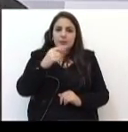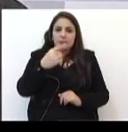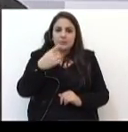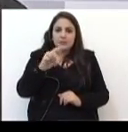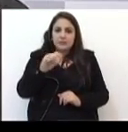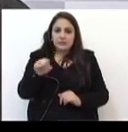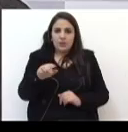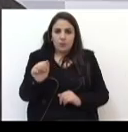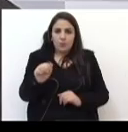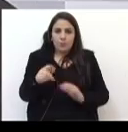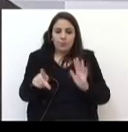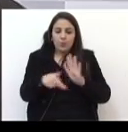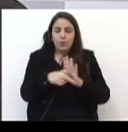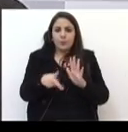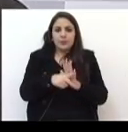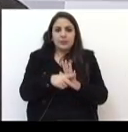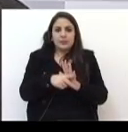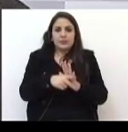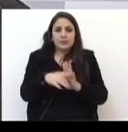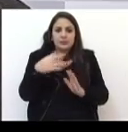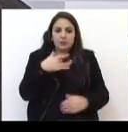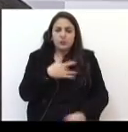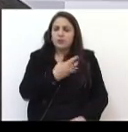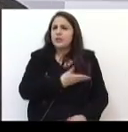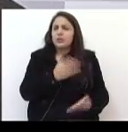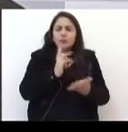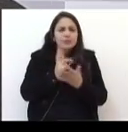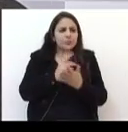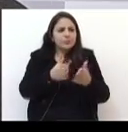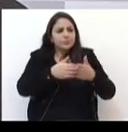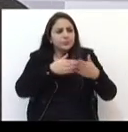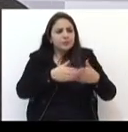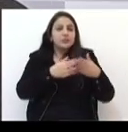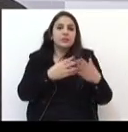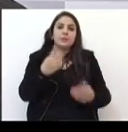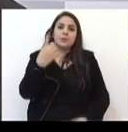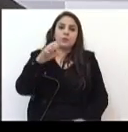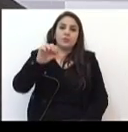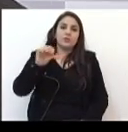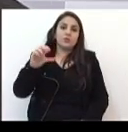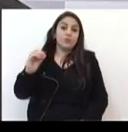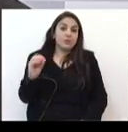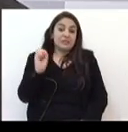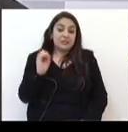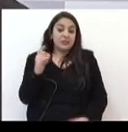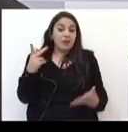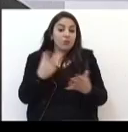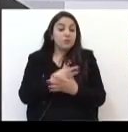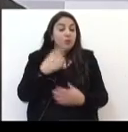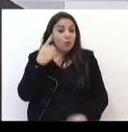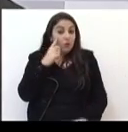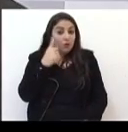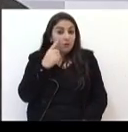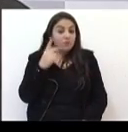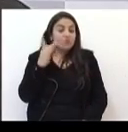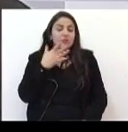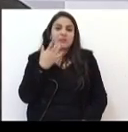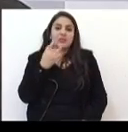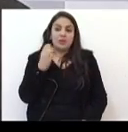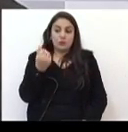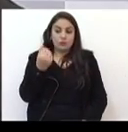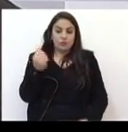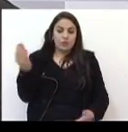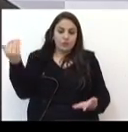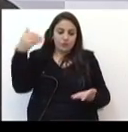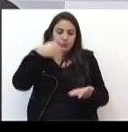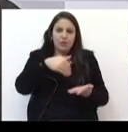sempre defendeu desde 1990. Se isso acontecer, veja como facilita. Primeiro, o recurso vem, porque